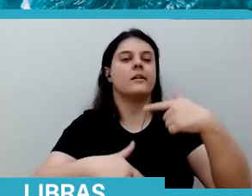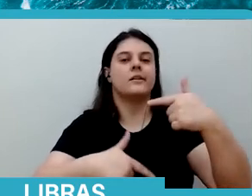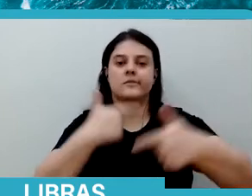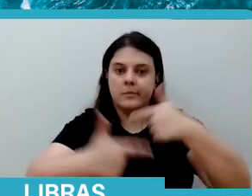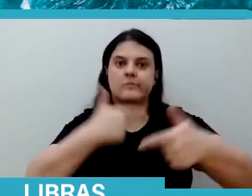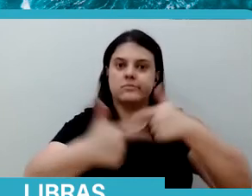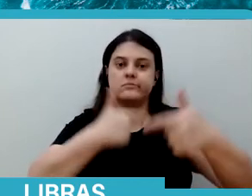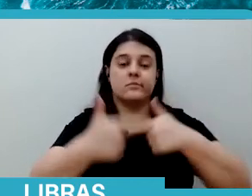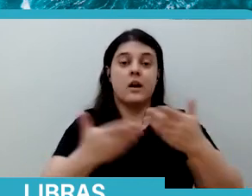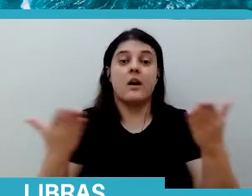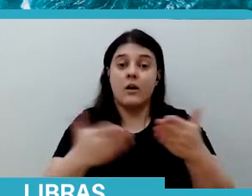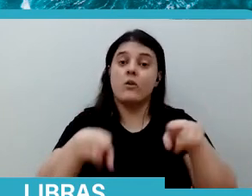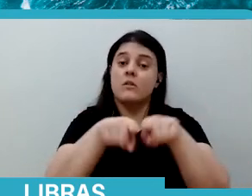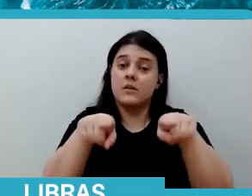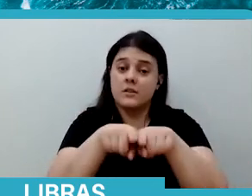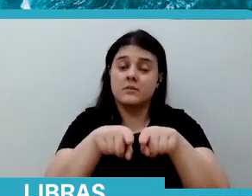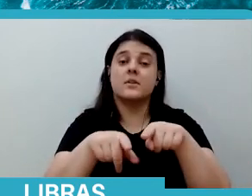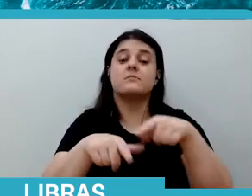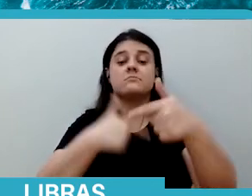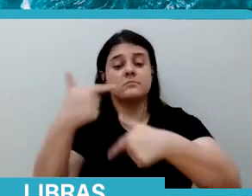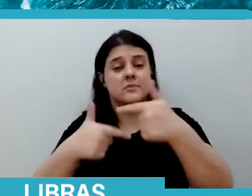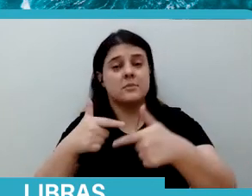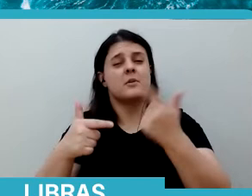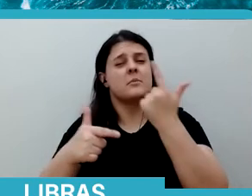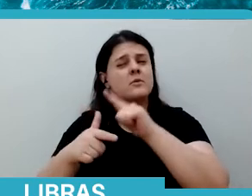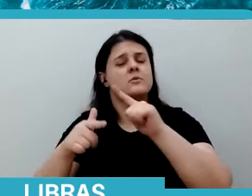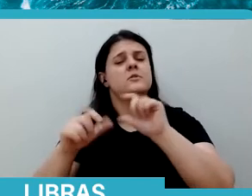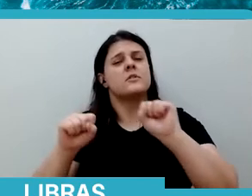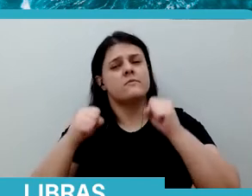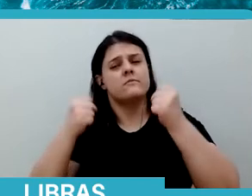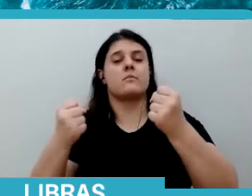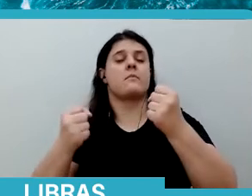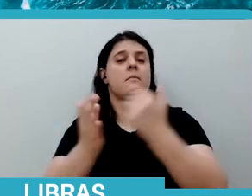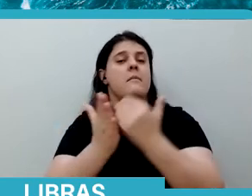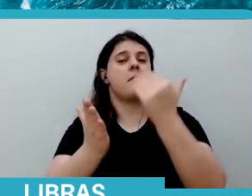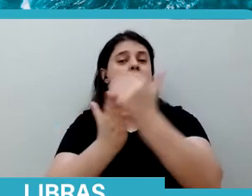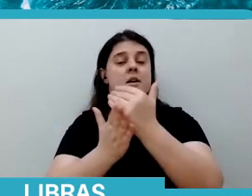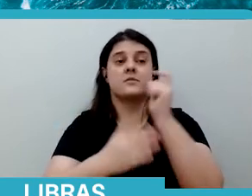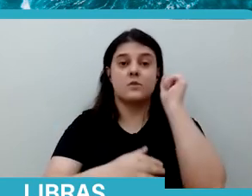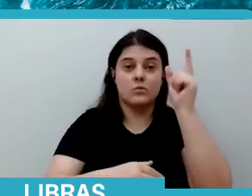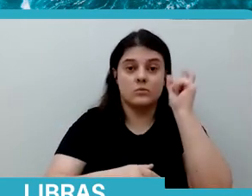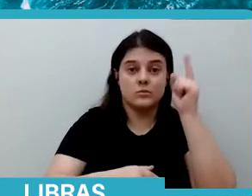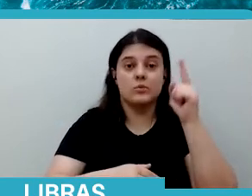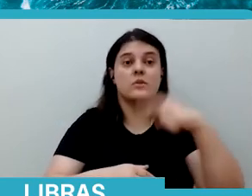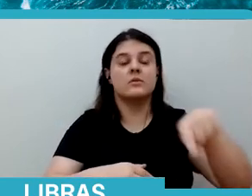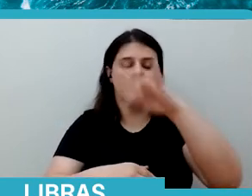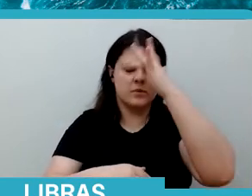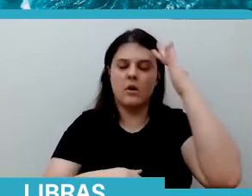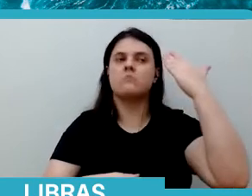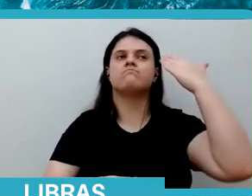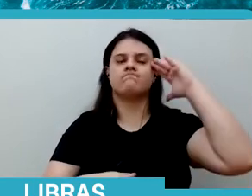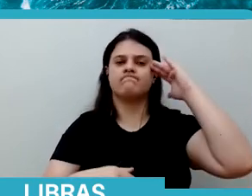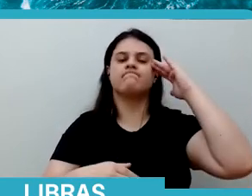gente consiga trabalhar para fortalecer essa essa cultura e essa convicção